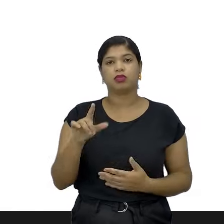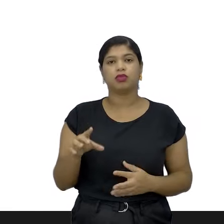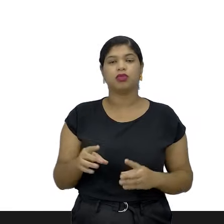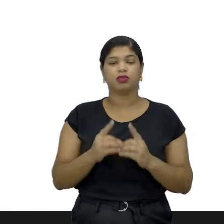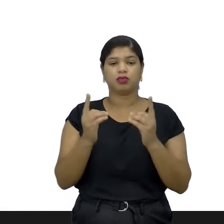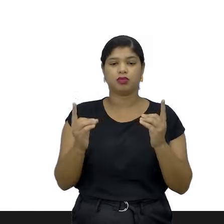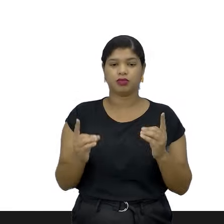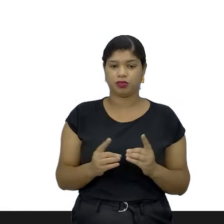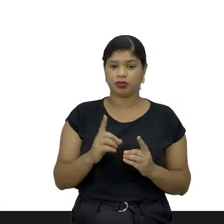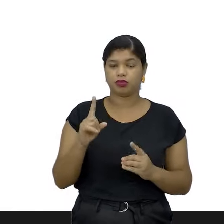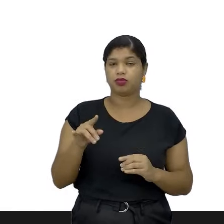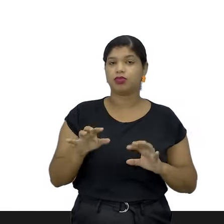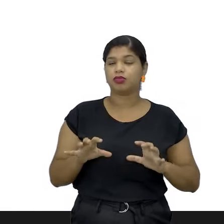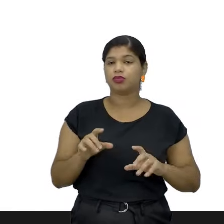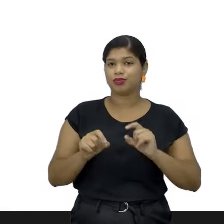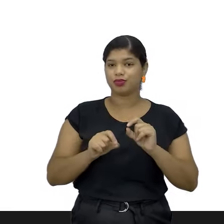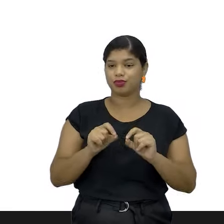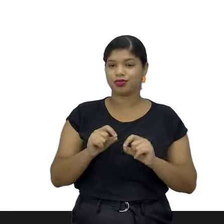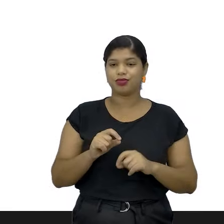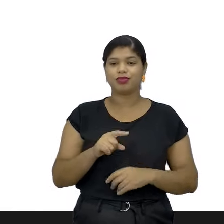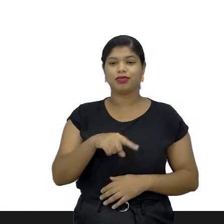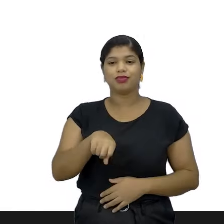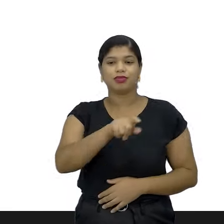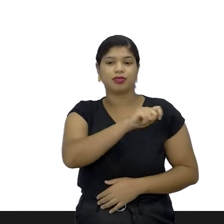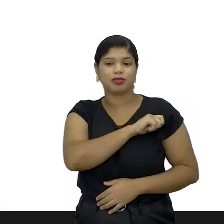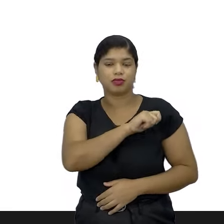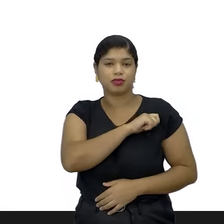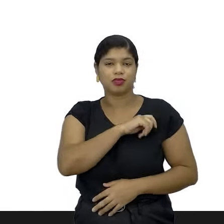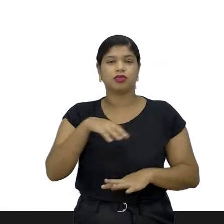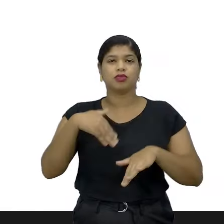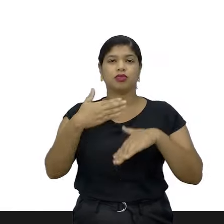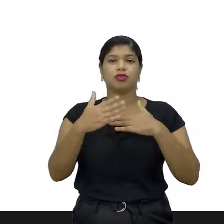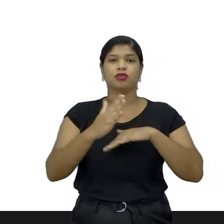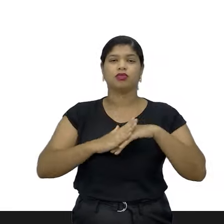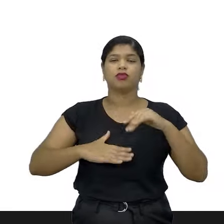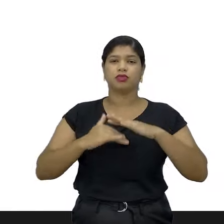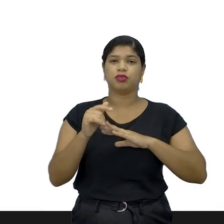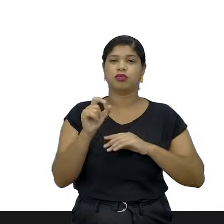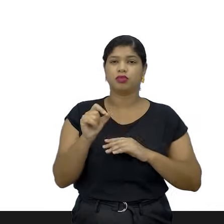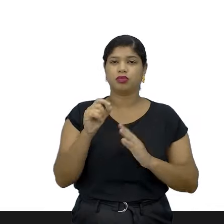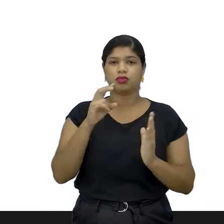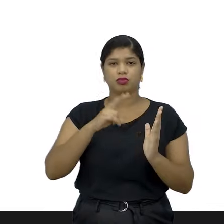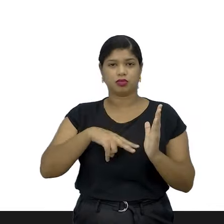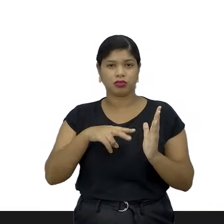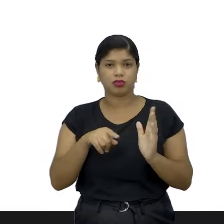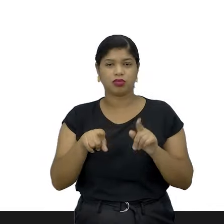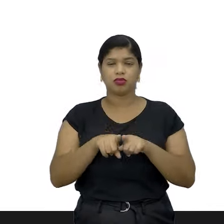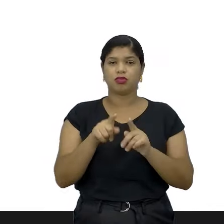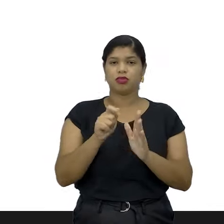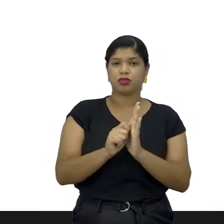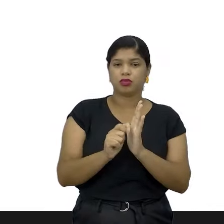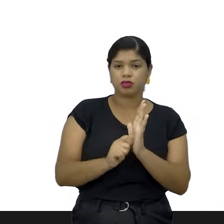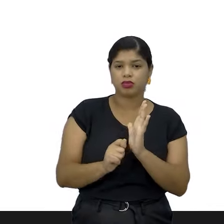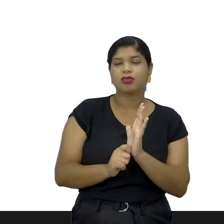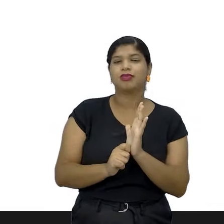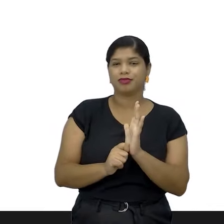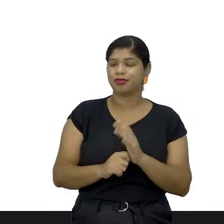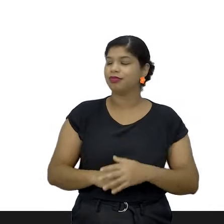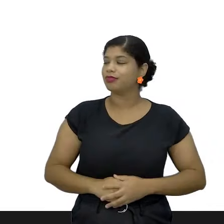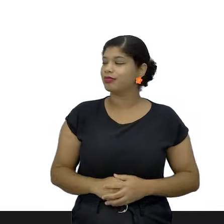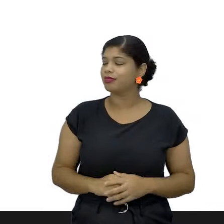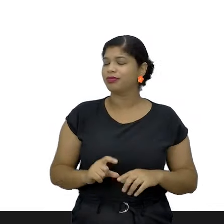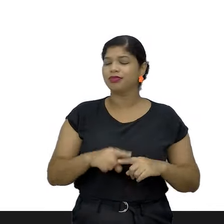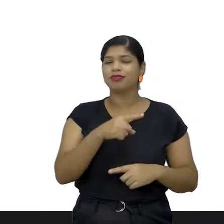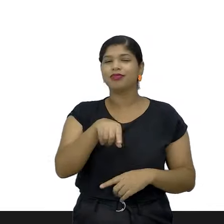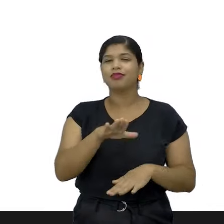o momento dos estudantes desenvolverem as habilidades de leitura e escrita que nós analisamos, ok? E o que eles farão,